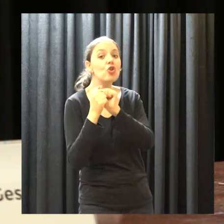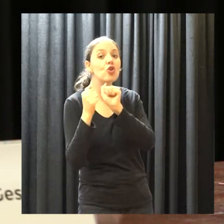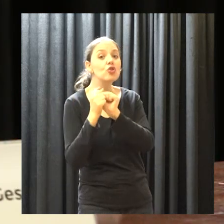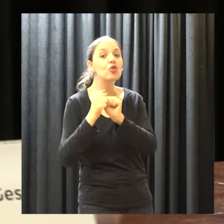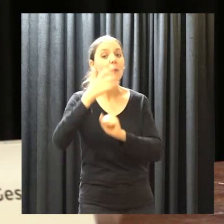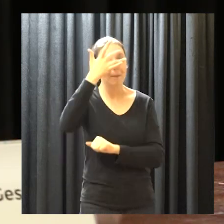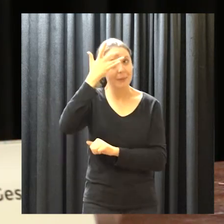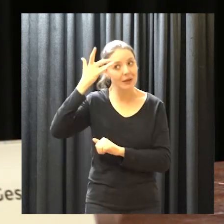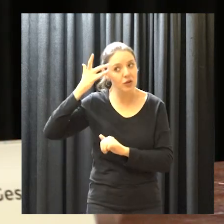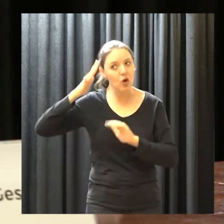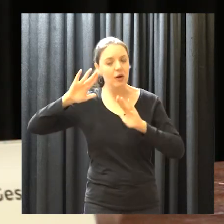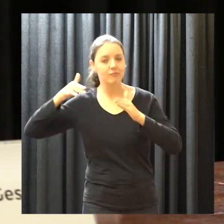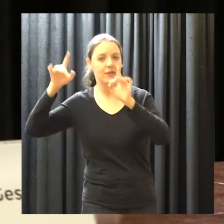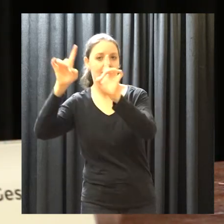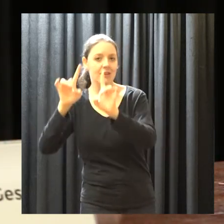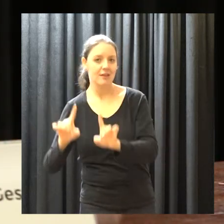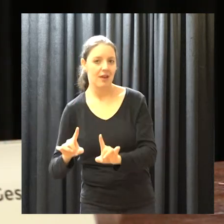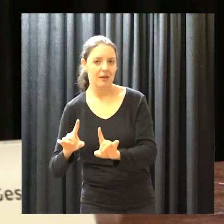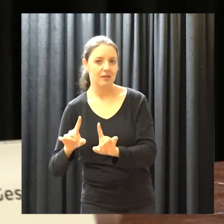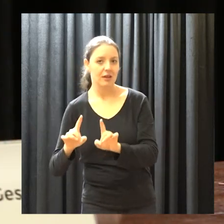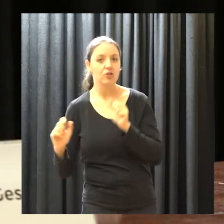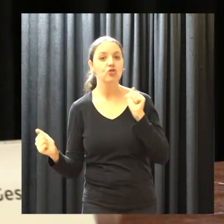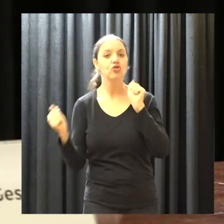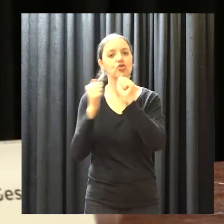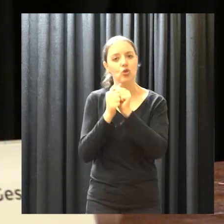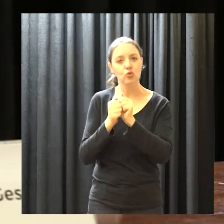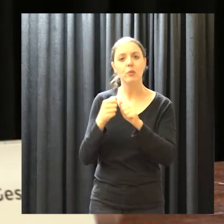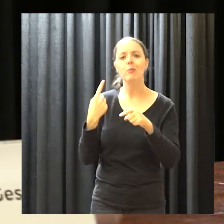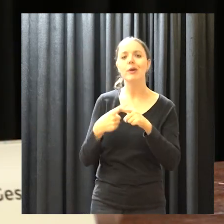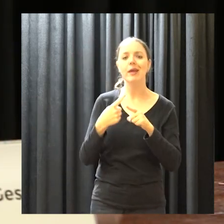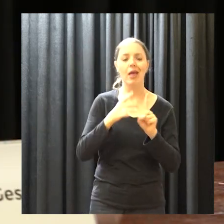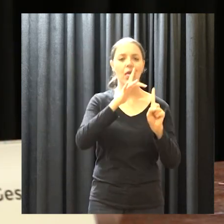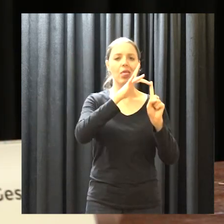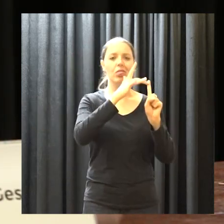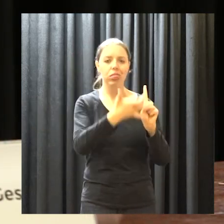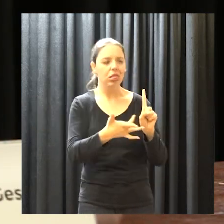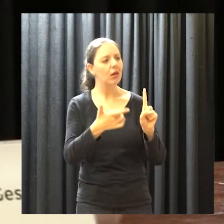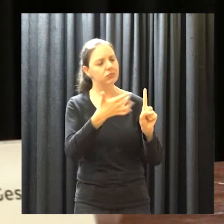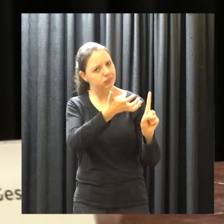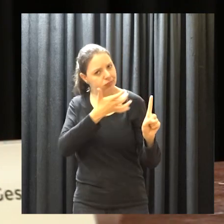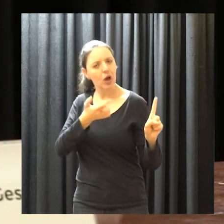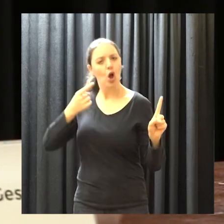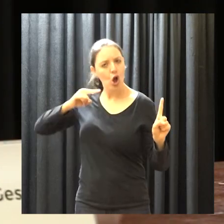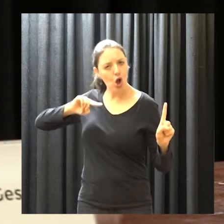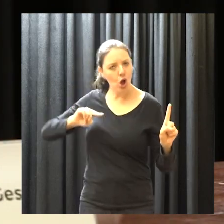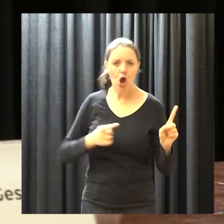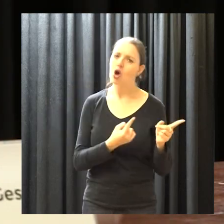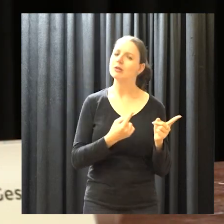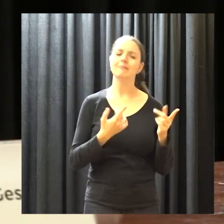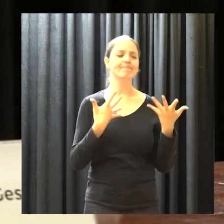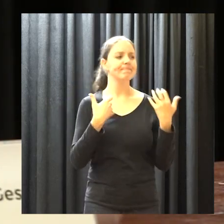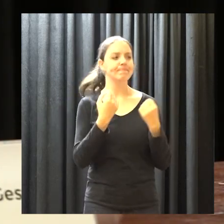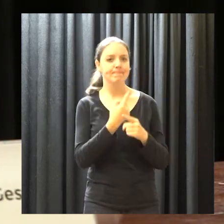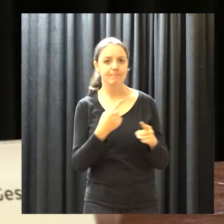uma estratégia de rompimento com o capacitismo tão presente no nosso contexto